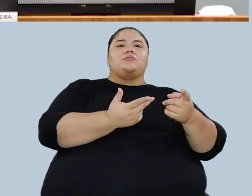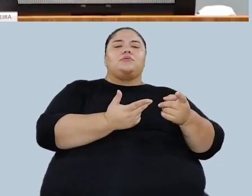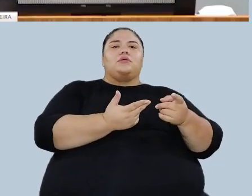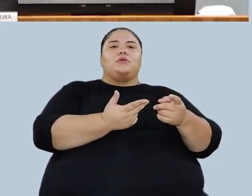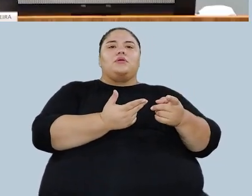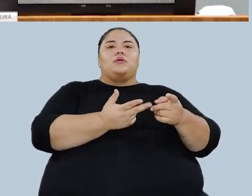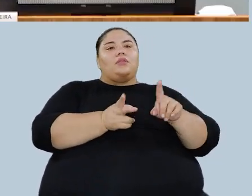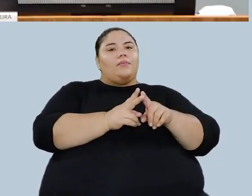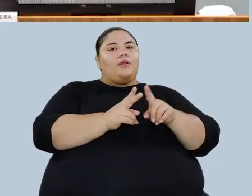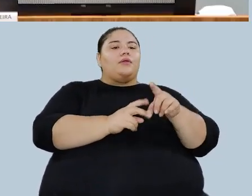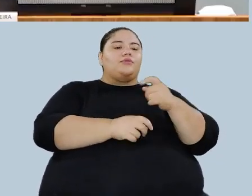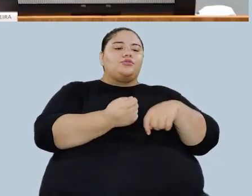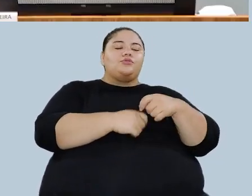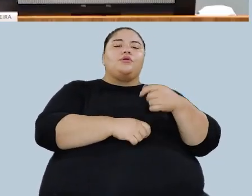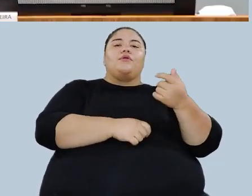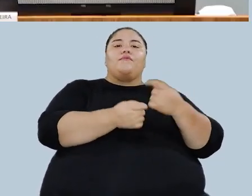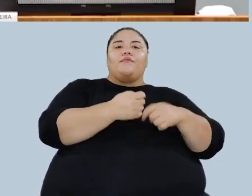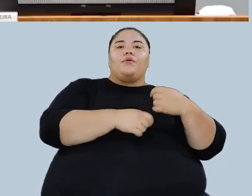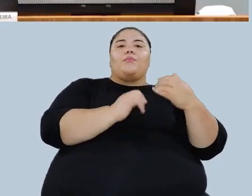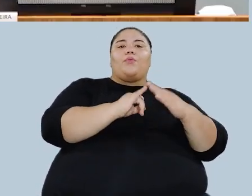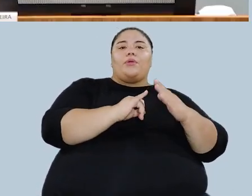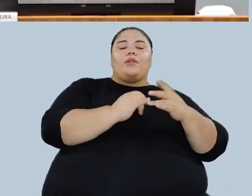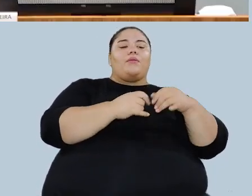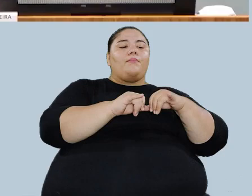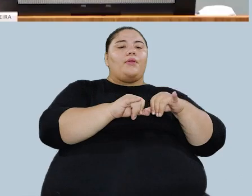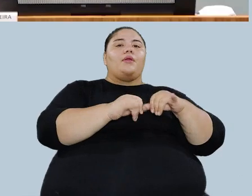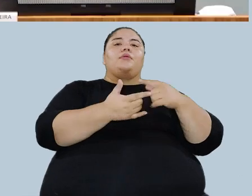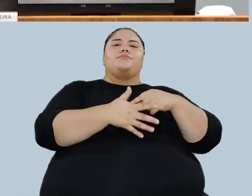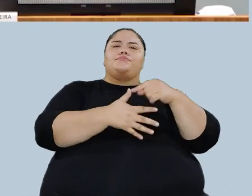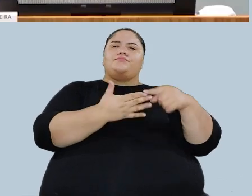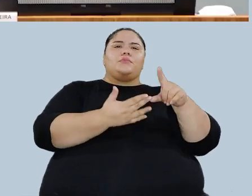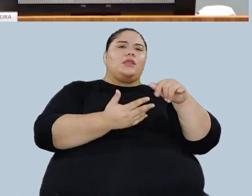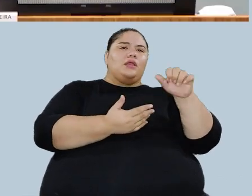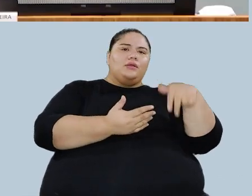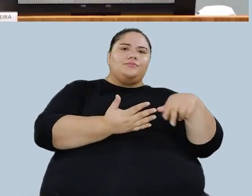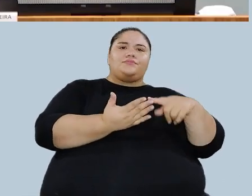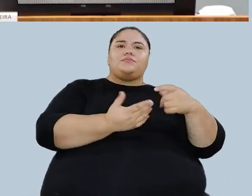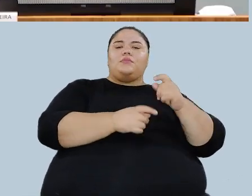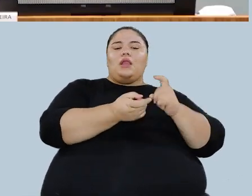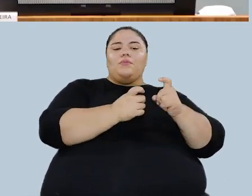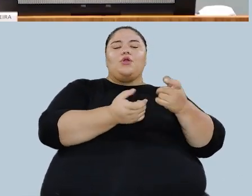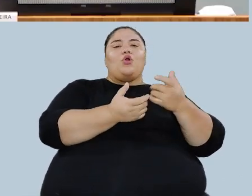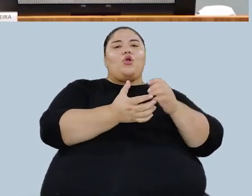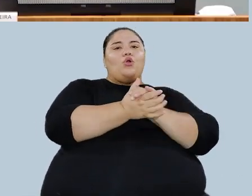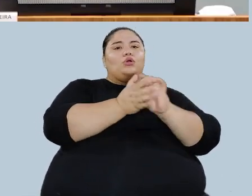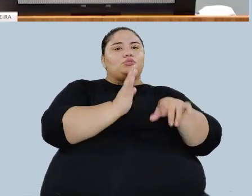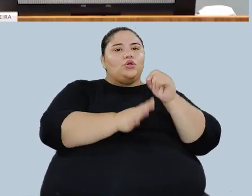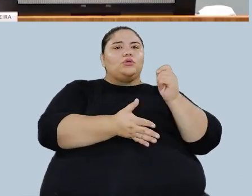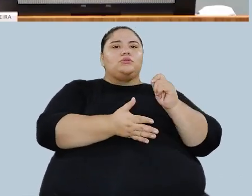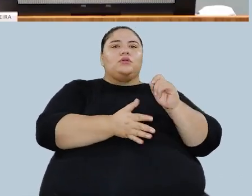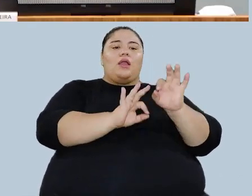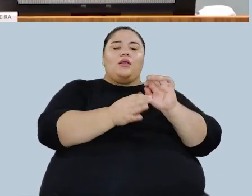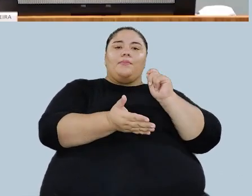factoring, ou com títulos e valores imobiliários, arrendamento mercantil, leasing, administração de consórcios, arranjo de